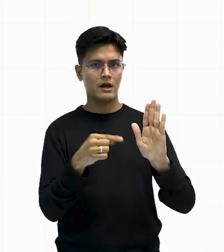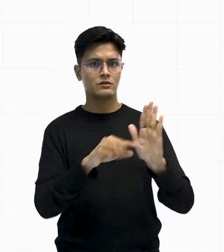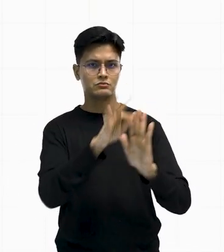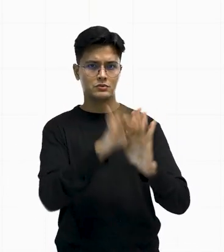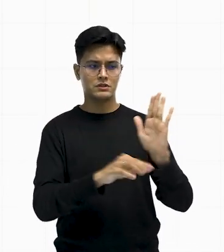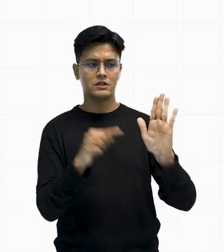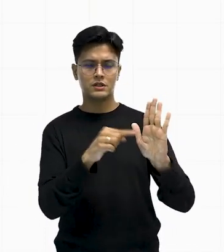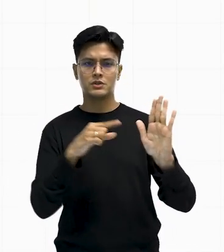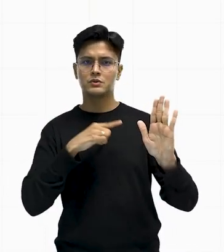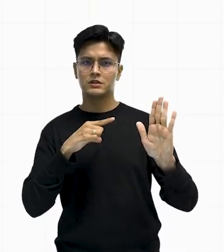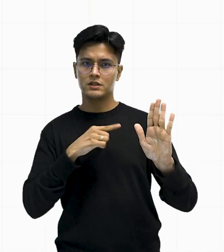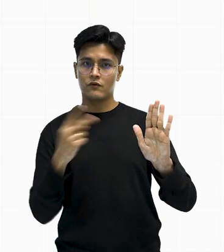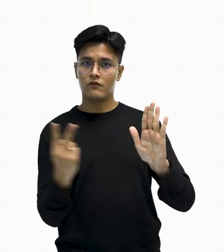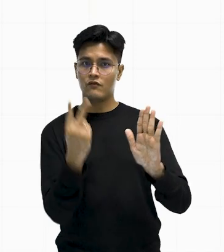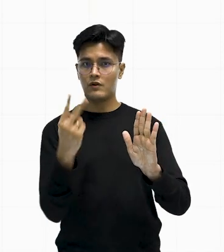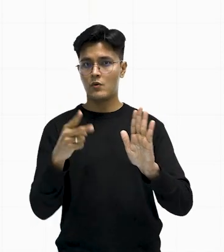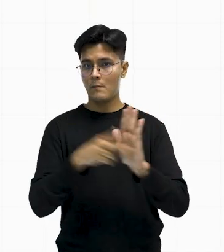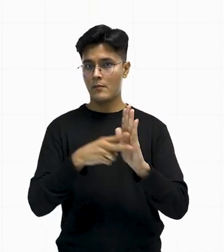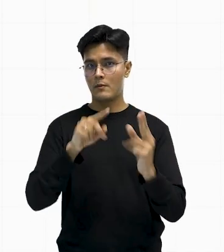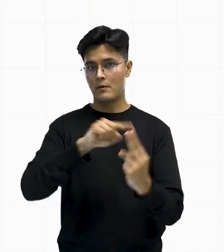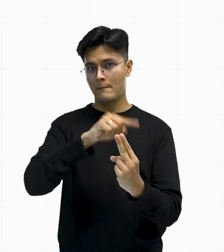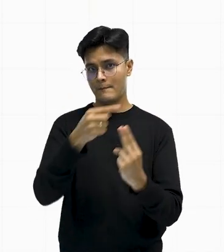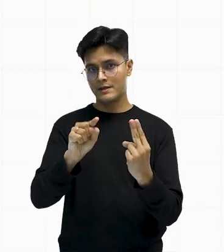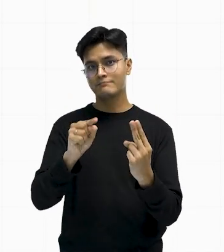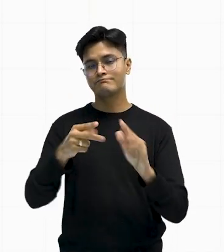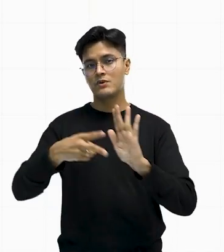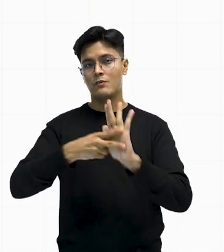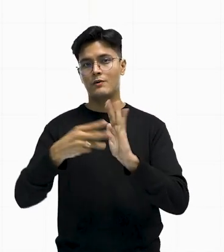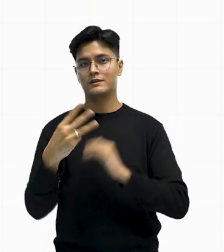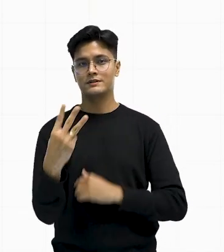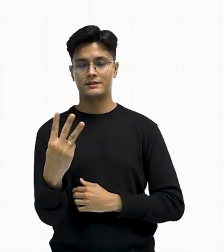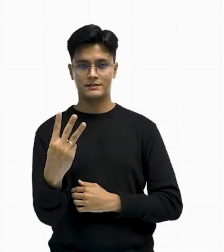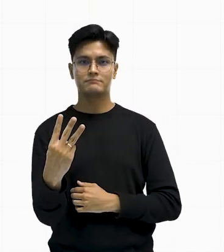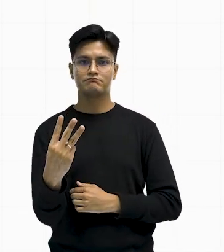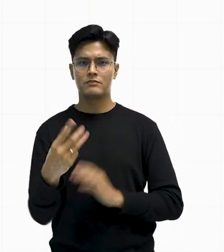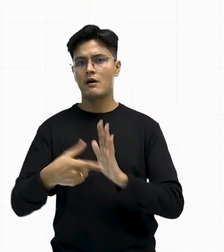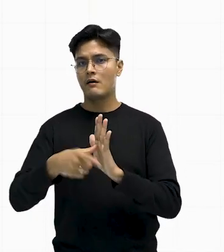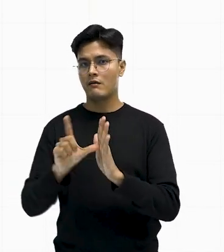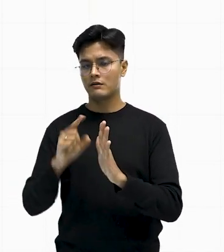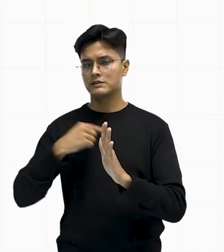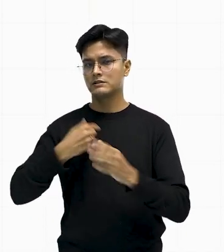informando que o valor de π é igual a 3. Aquilo que eu te